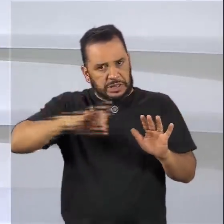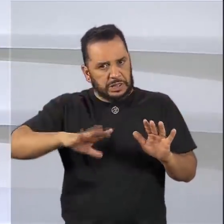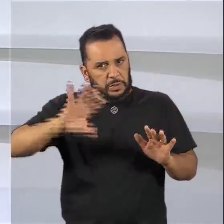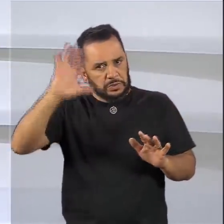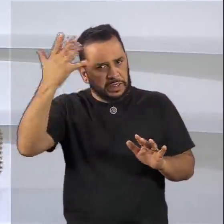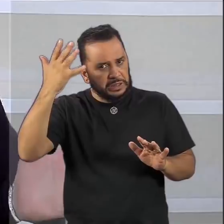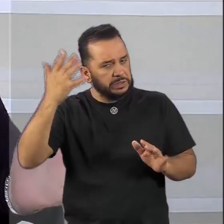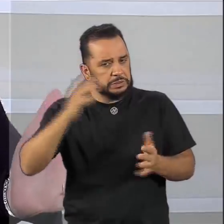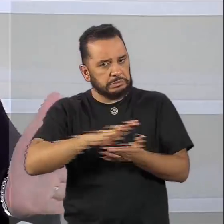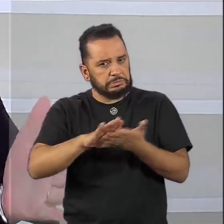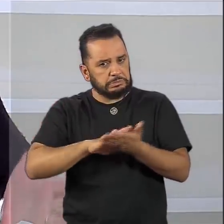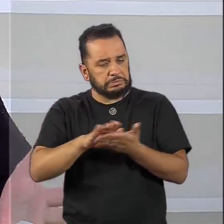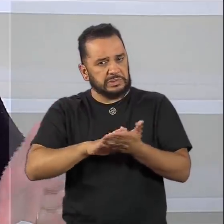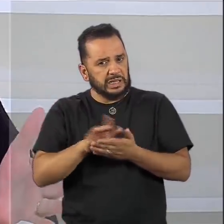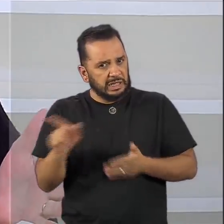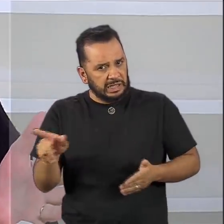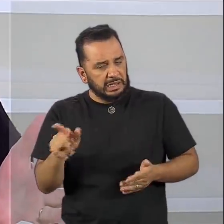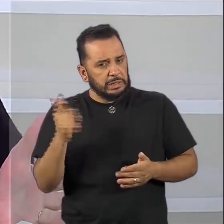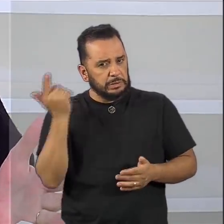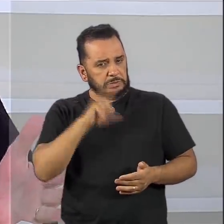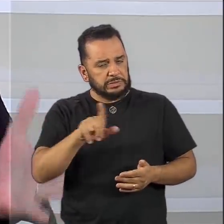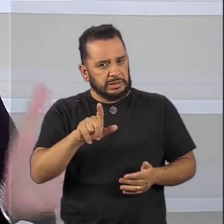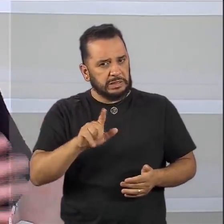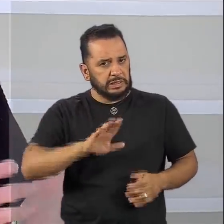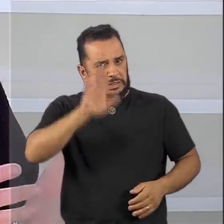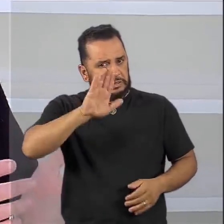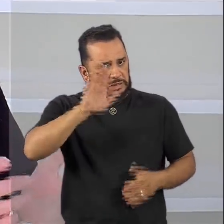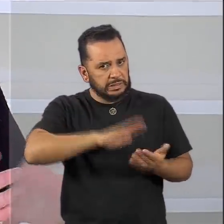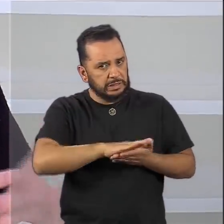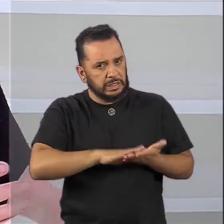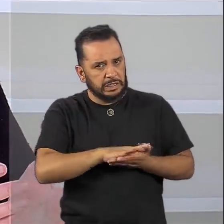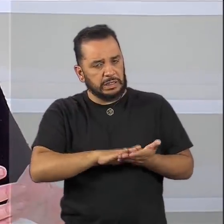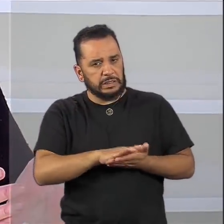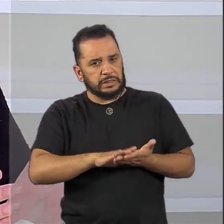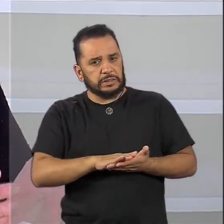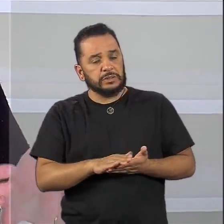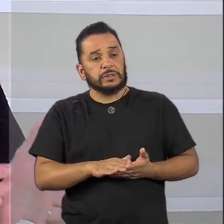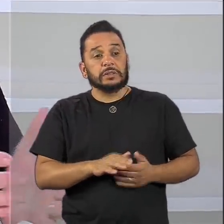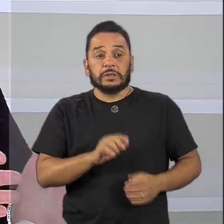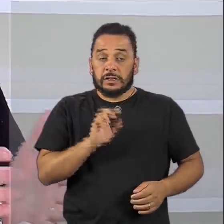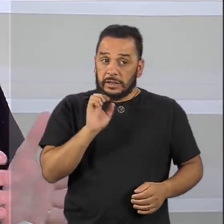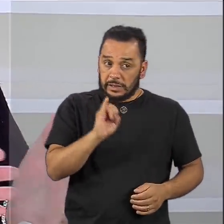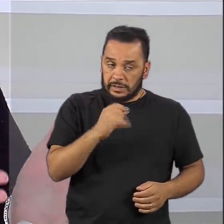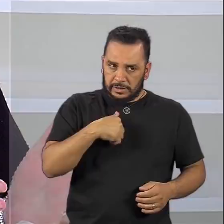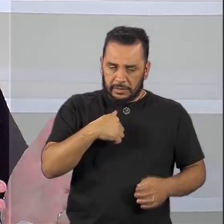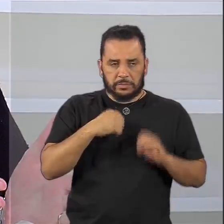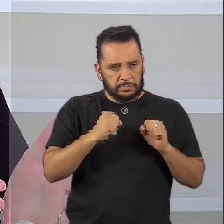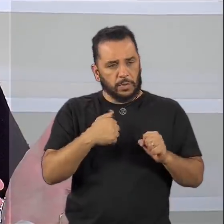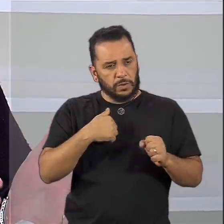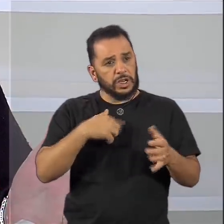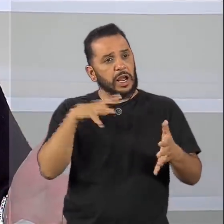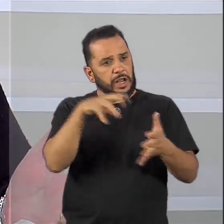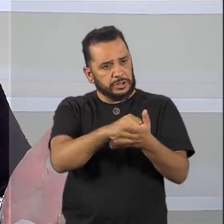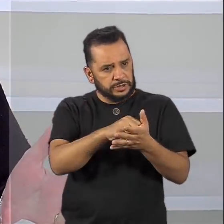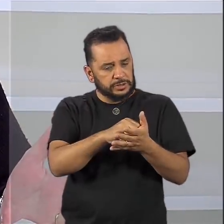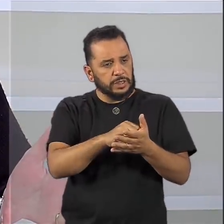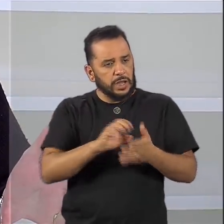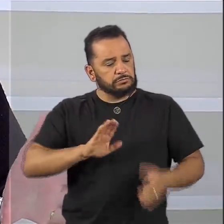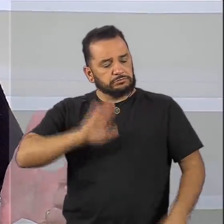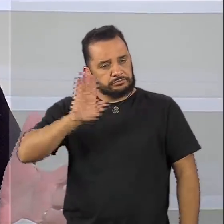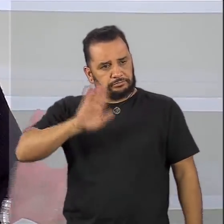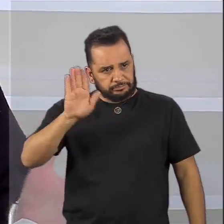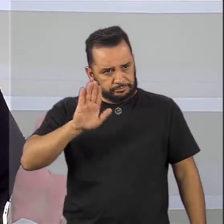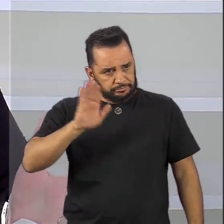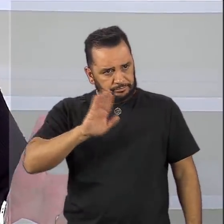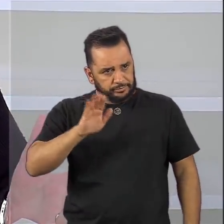isso Oscar, e se ele for registrada outra candidatura dentro dos prazos, etc. tal,